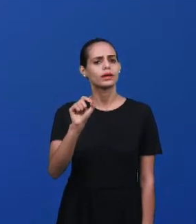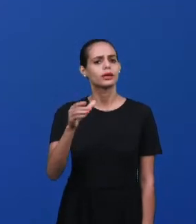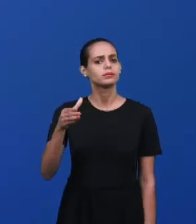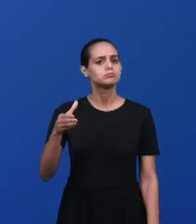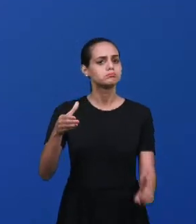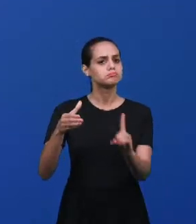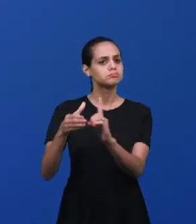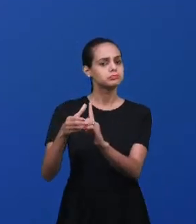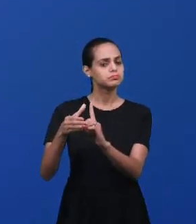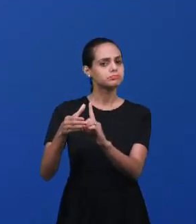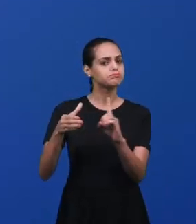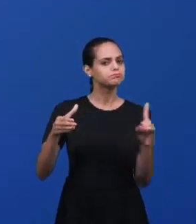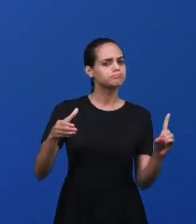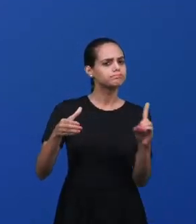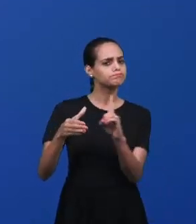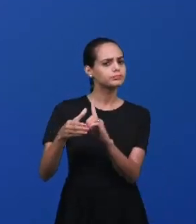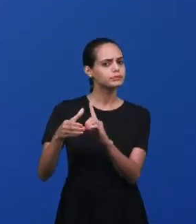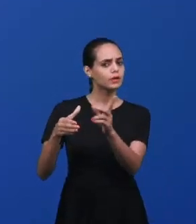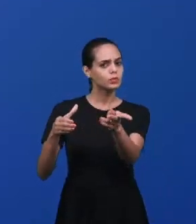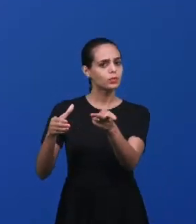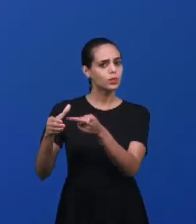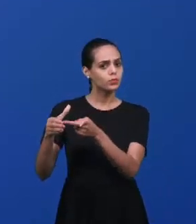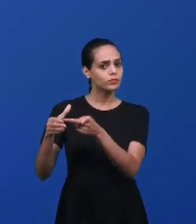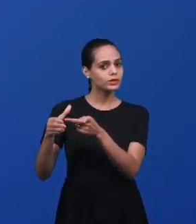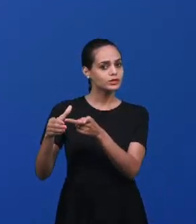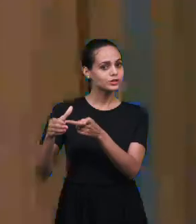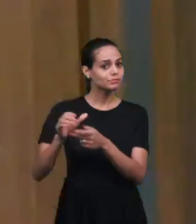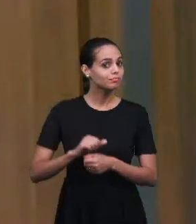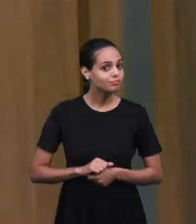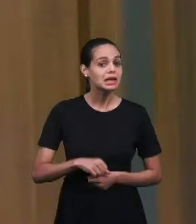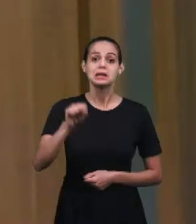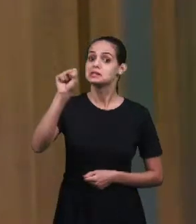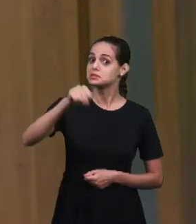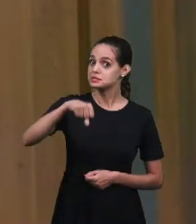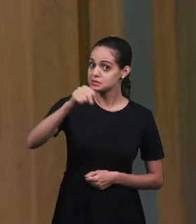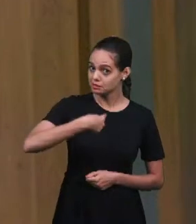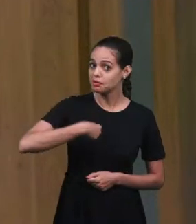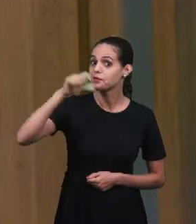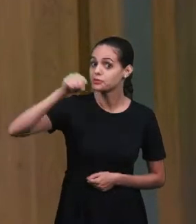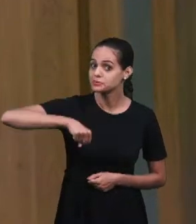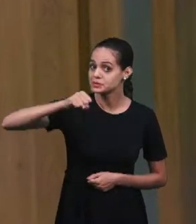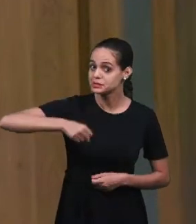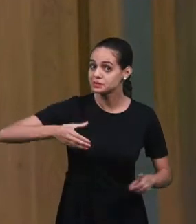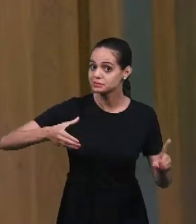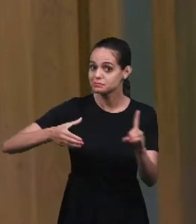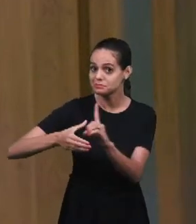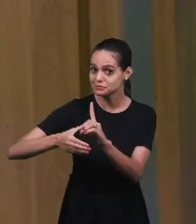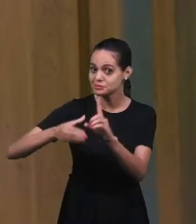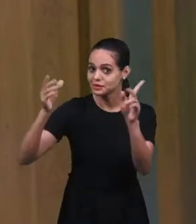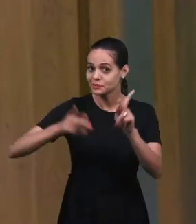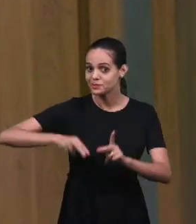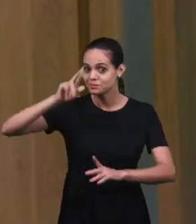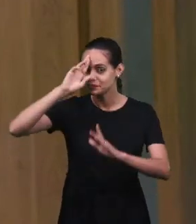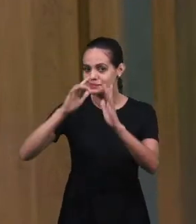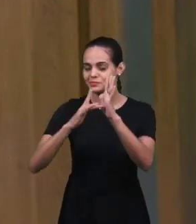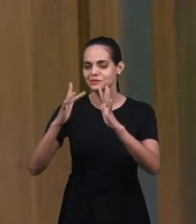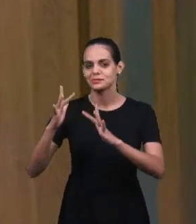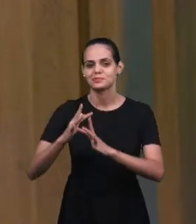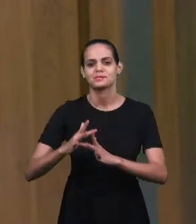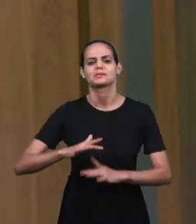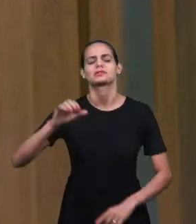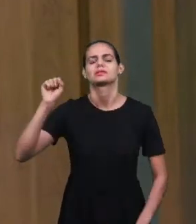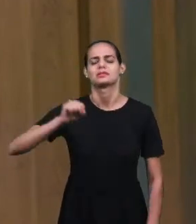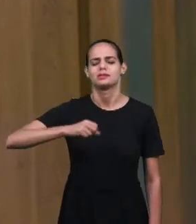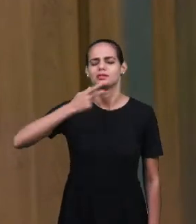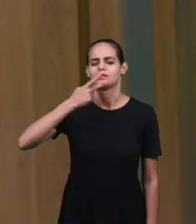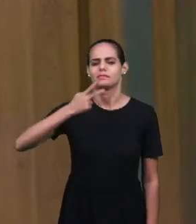incluído nesse convite? Sim, na paz do Senhor Jesus. Amém. Muito bem, ele disse sim e